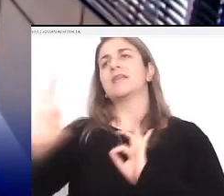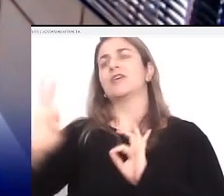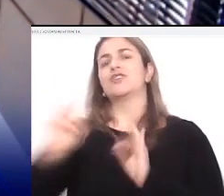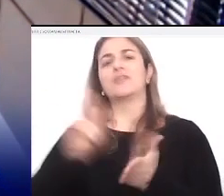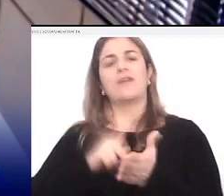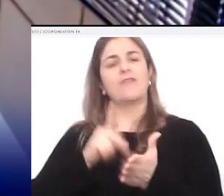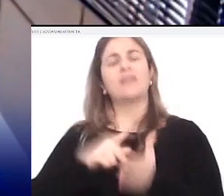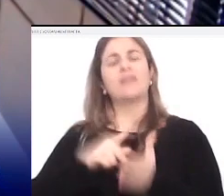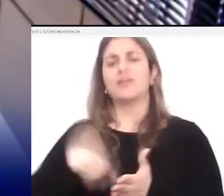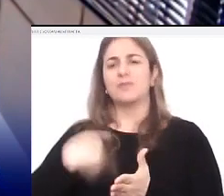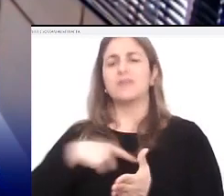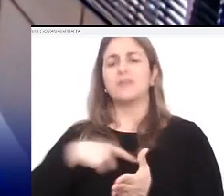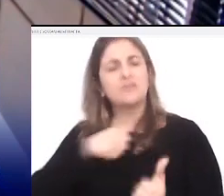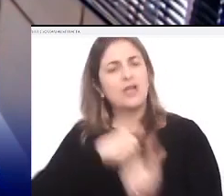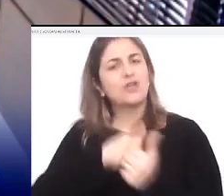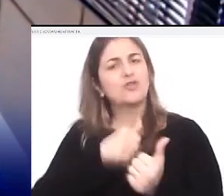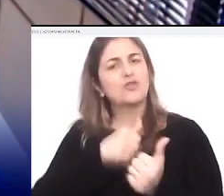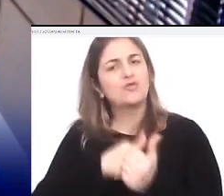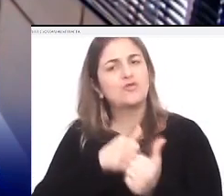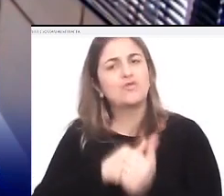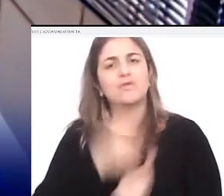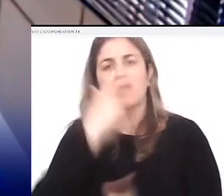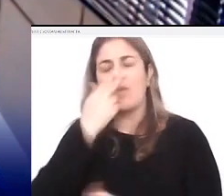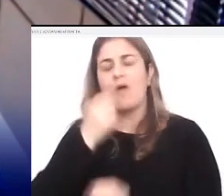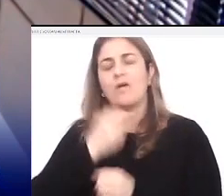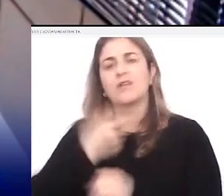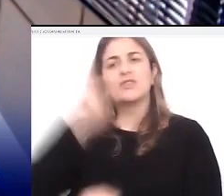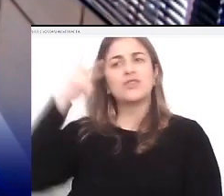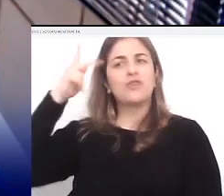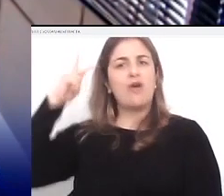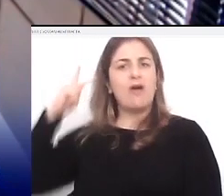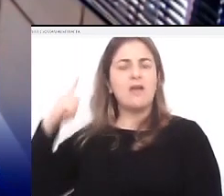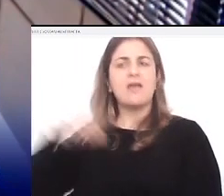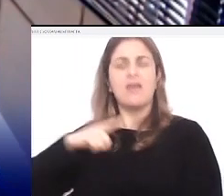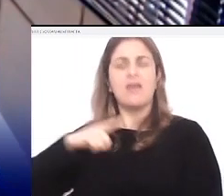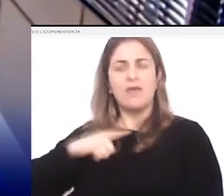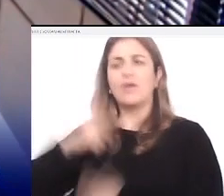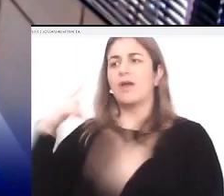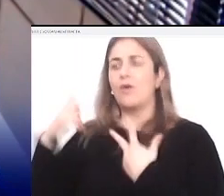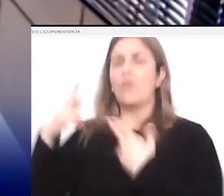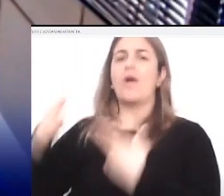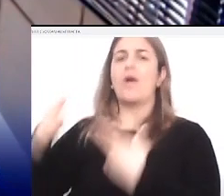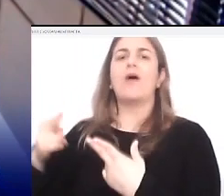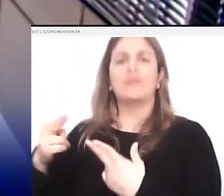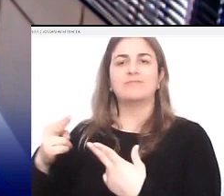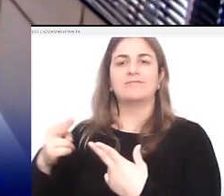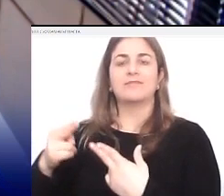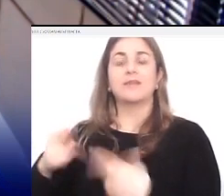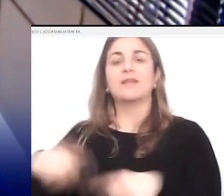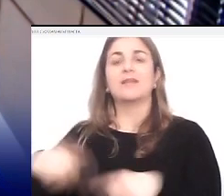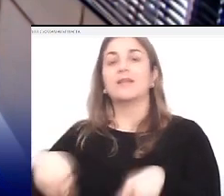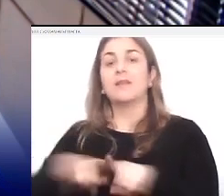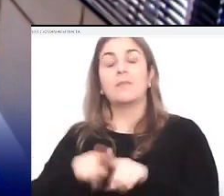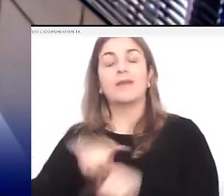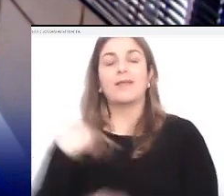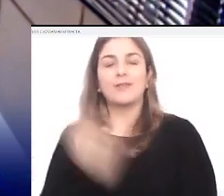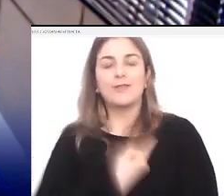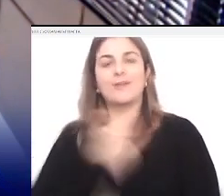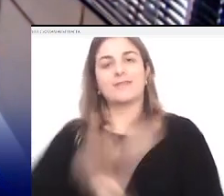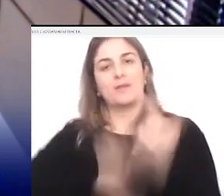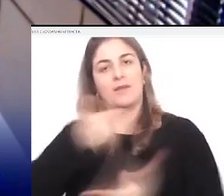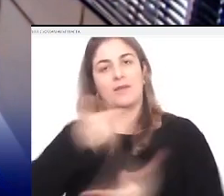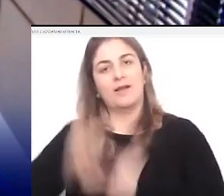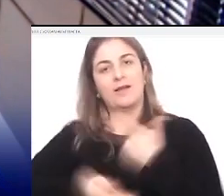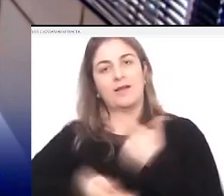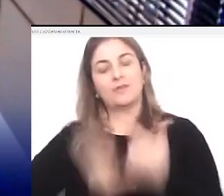Beccaria, evolui com Carnelucci, chega no Ferraioli e, mais do que nunca, nós trabalhamos com direito penal e com processo